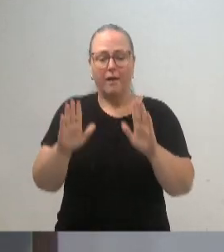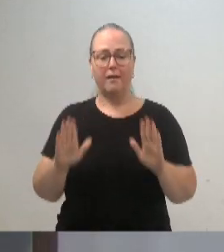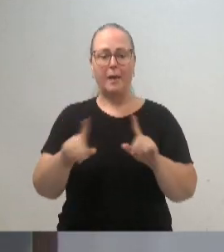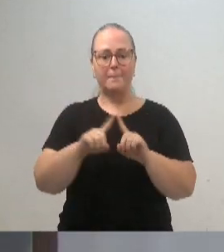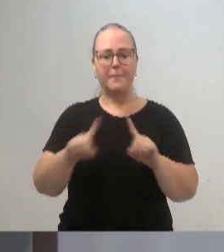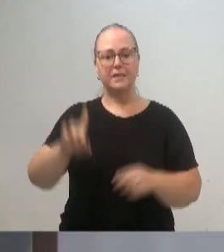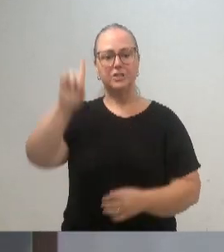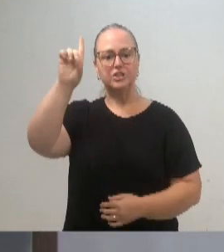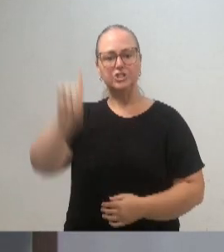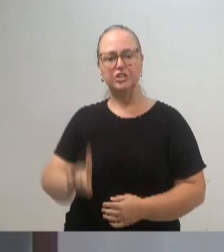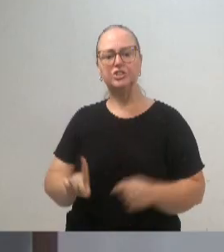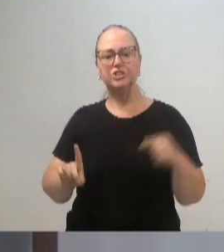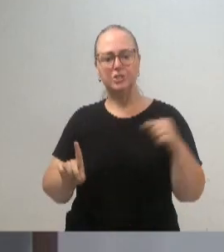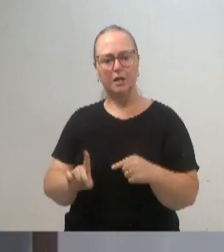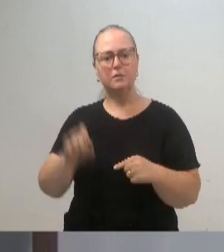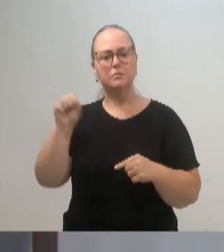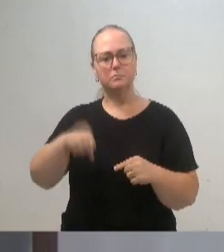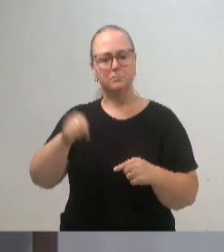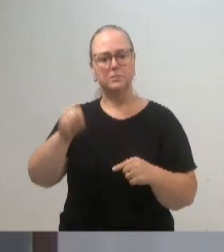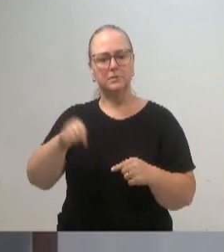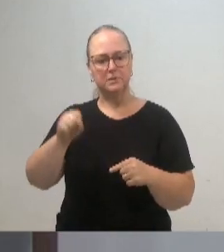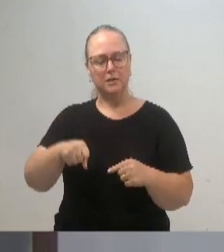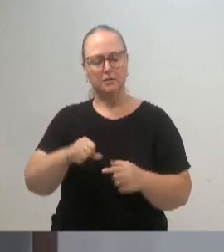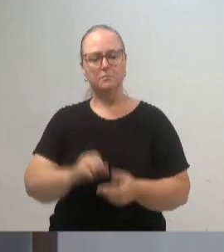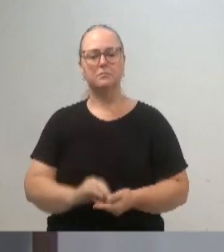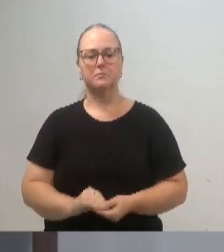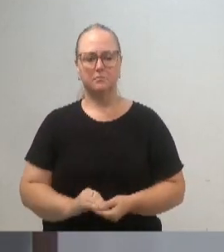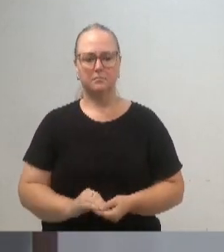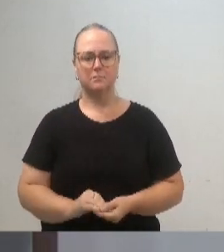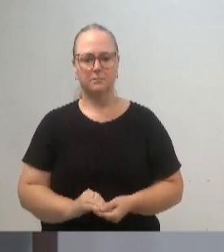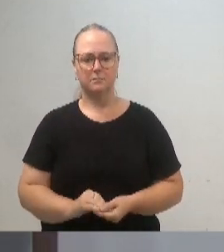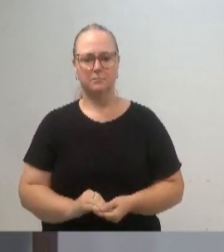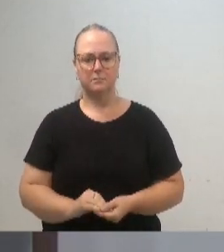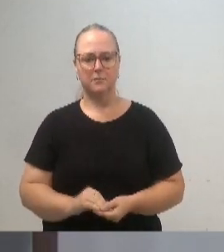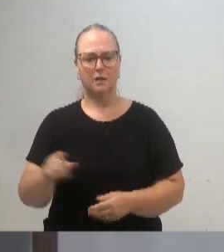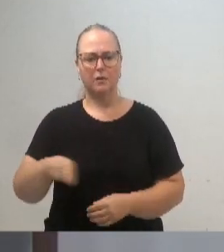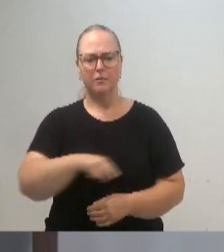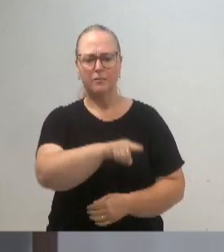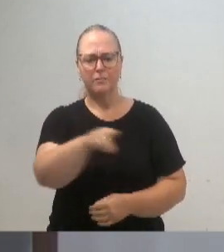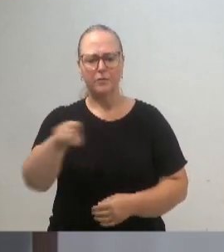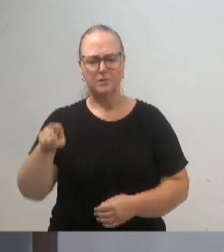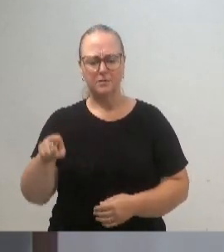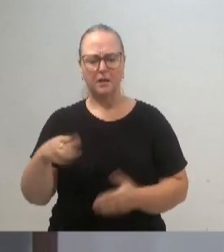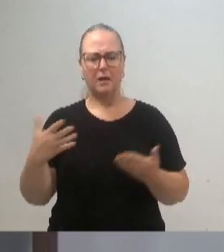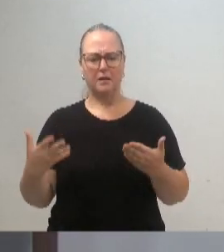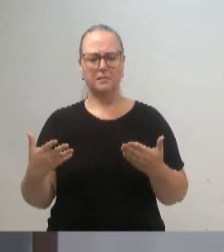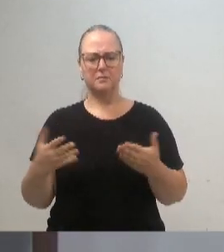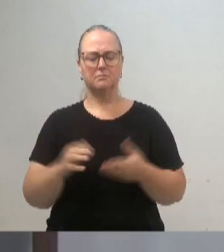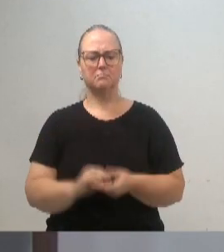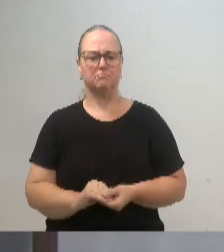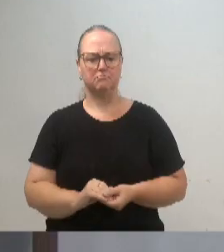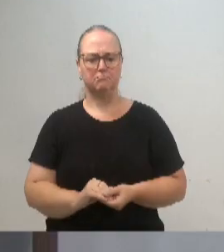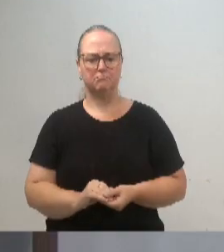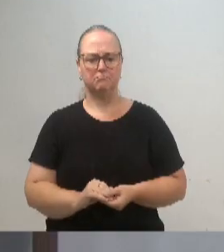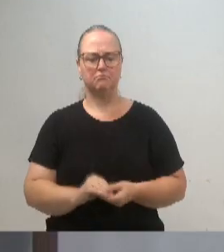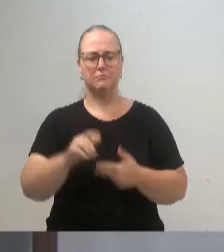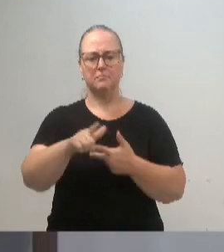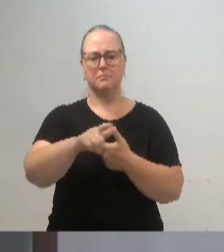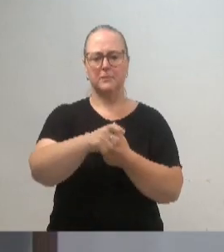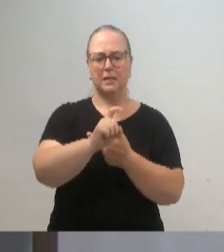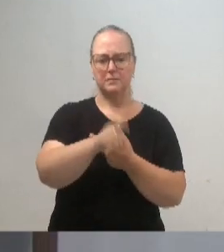ao acesso à educação de qualidade. E quem são vocês, do Legislativo ou do Executivo,